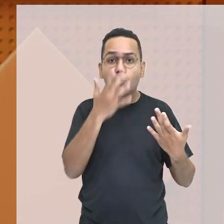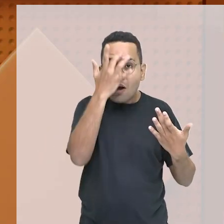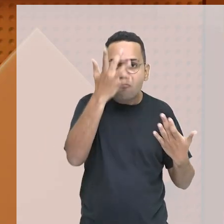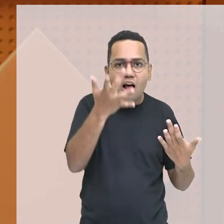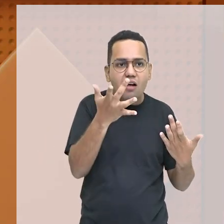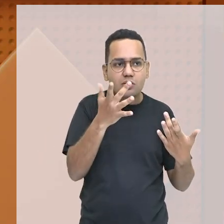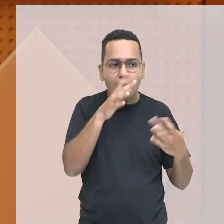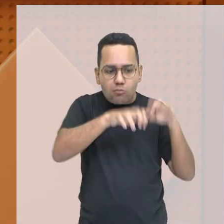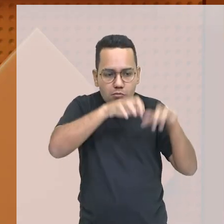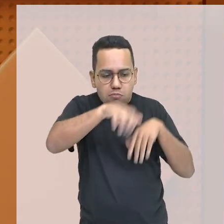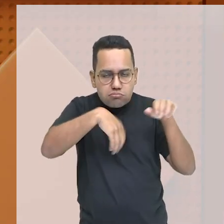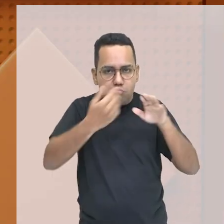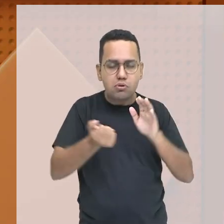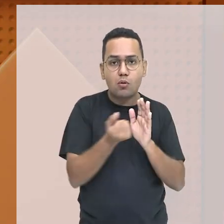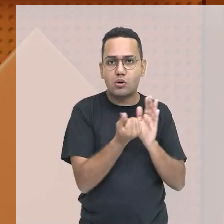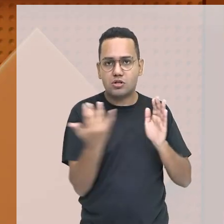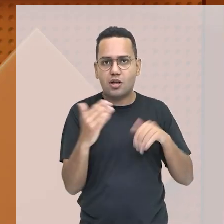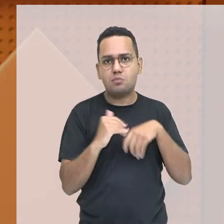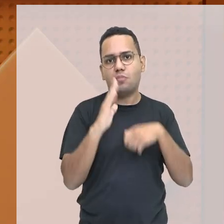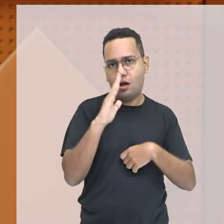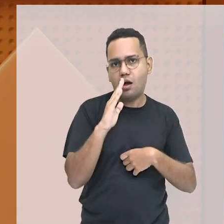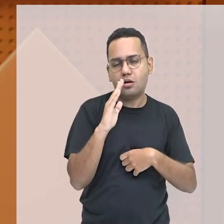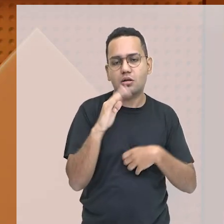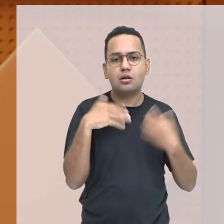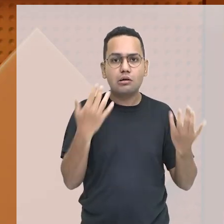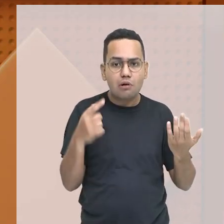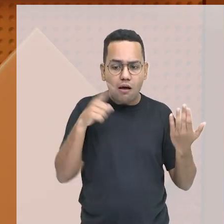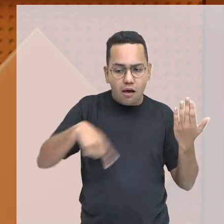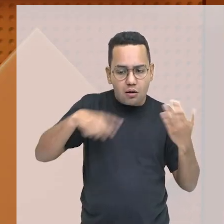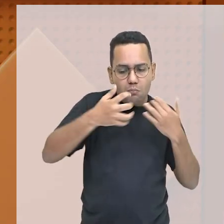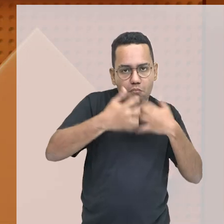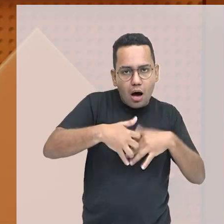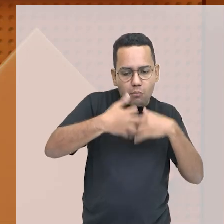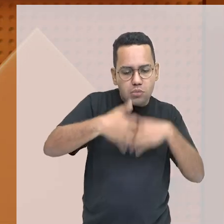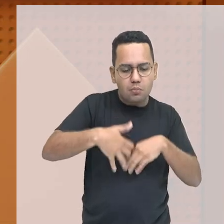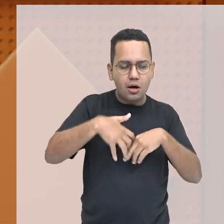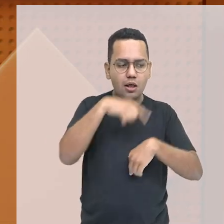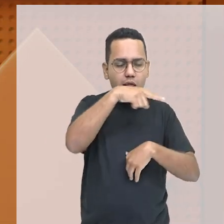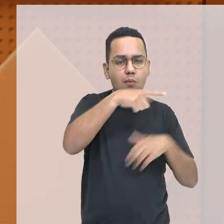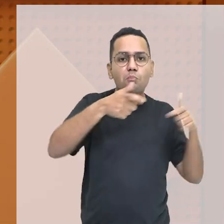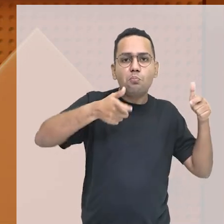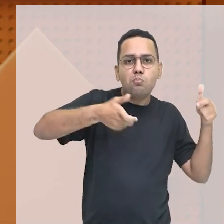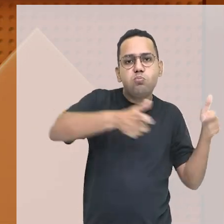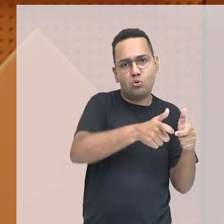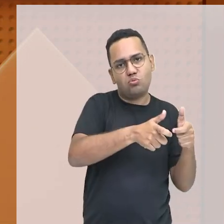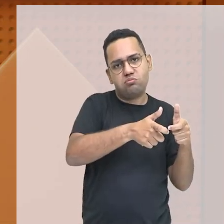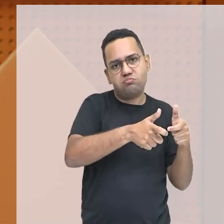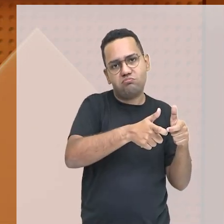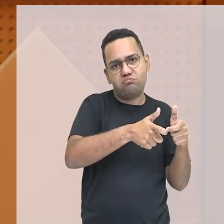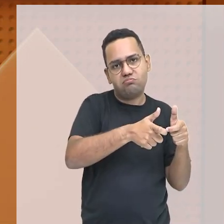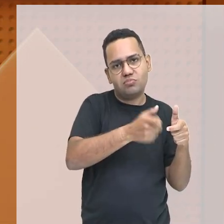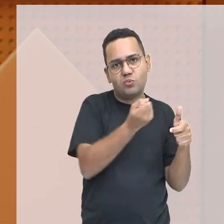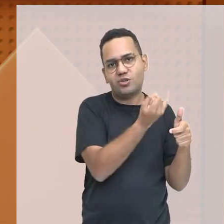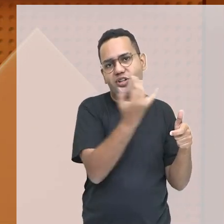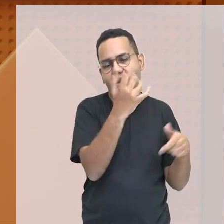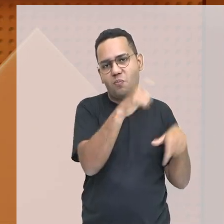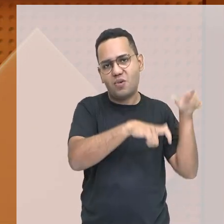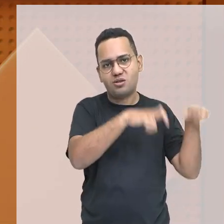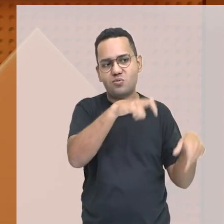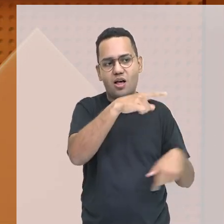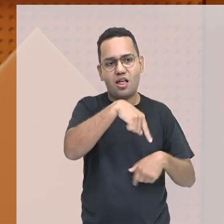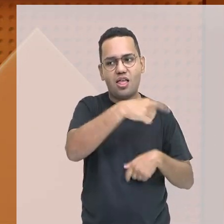processo. E aí então, com as máquinas trabalhando no campo, nós temos bem reduzido o efetivo